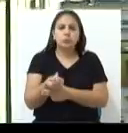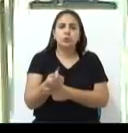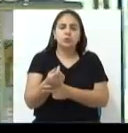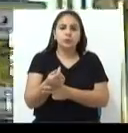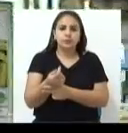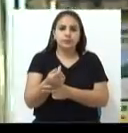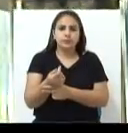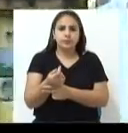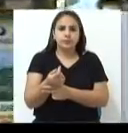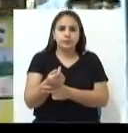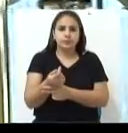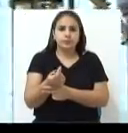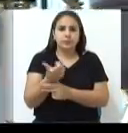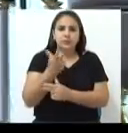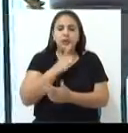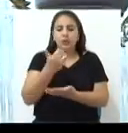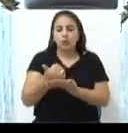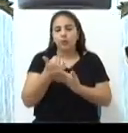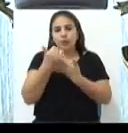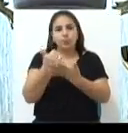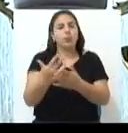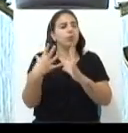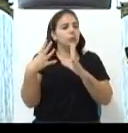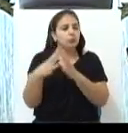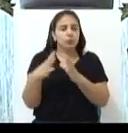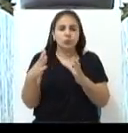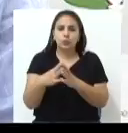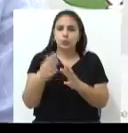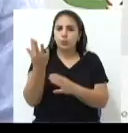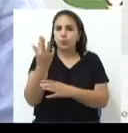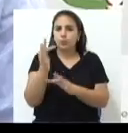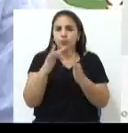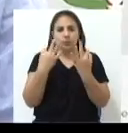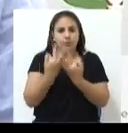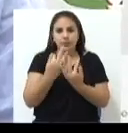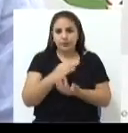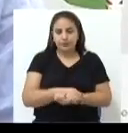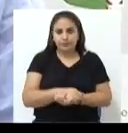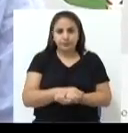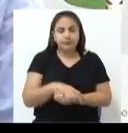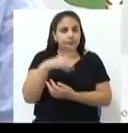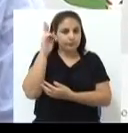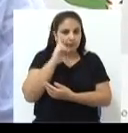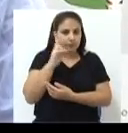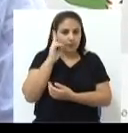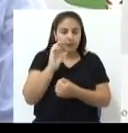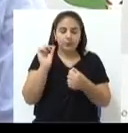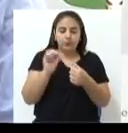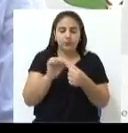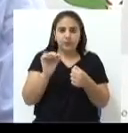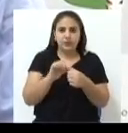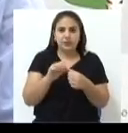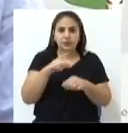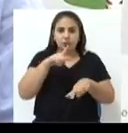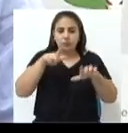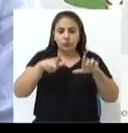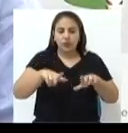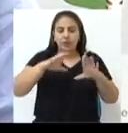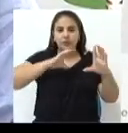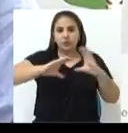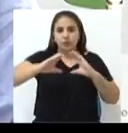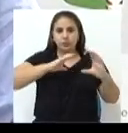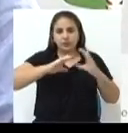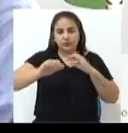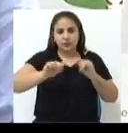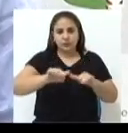com o apoio de toda a equipe, da família. A lembrança foi feita no espaço de comunicação ao plenário